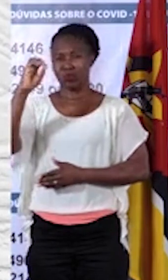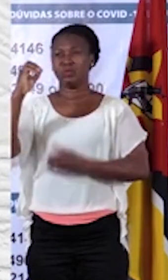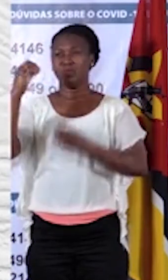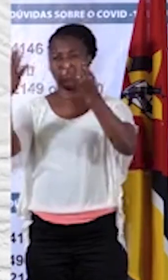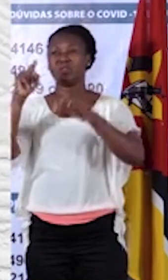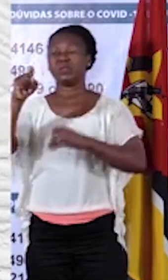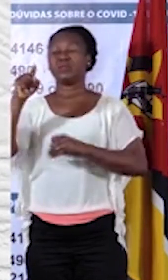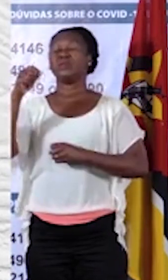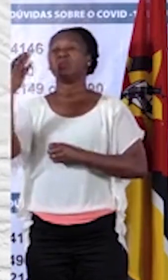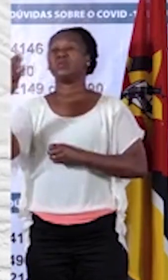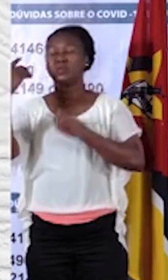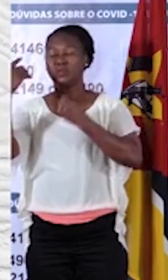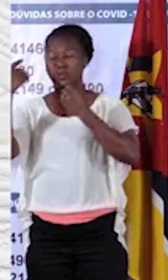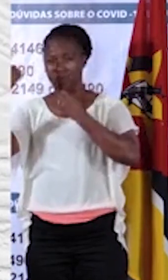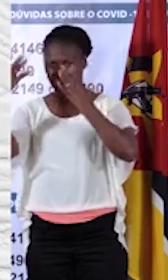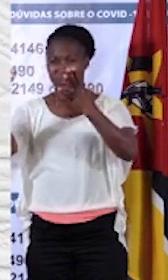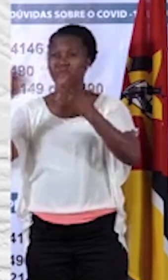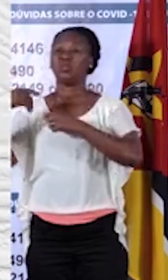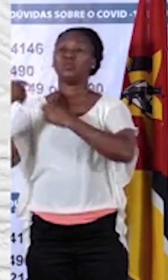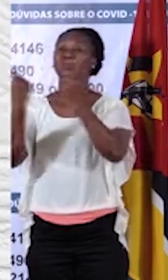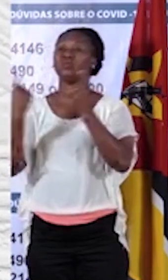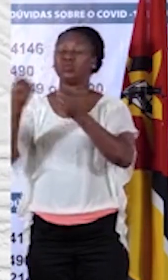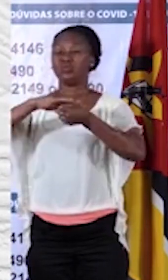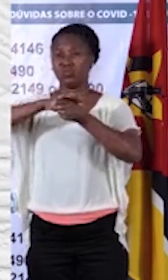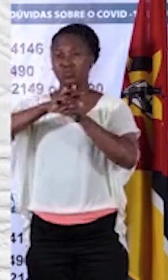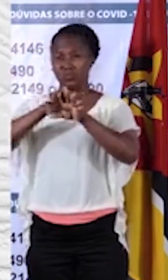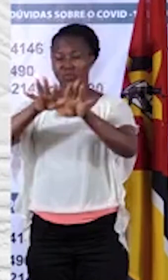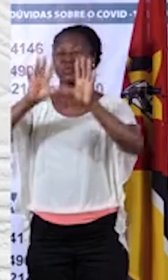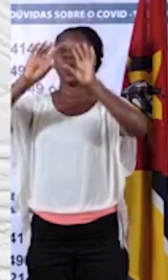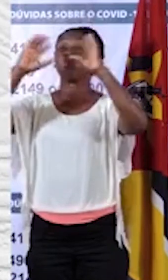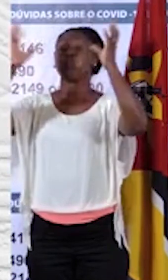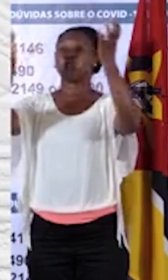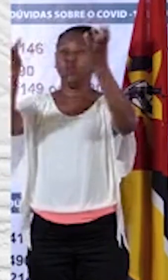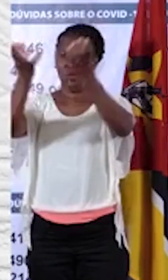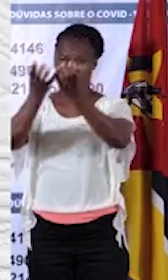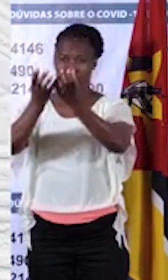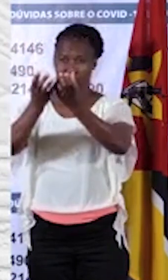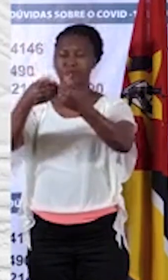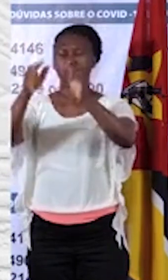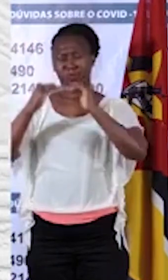5.407.419 casos de Covid-19 em todo o mundo, sendo que